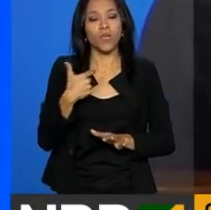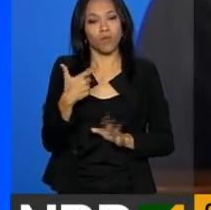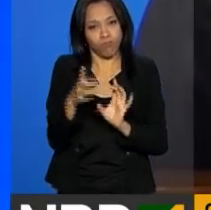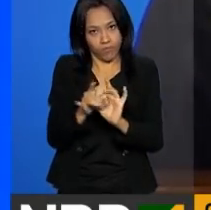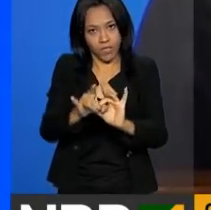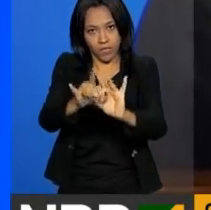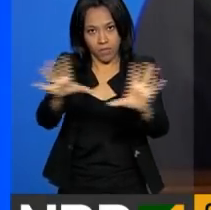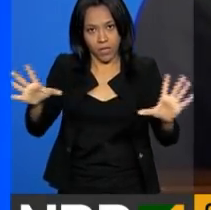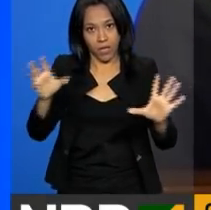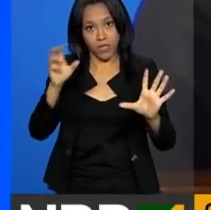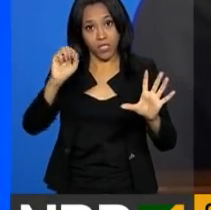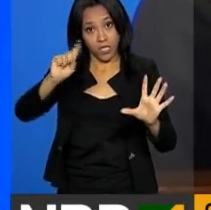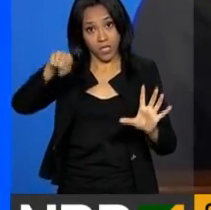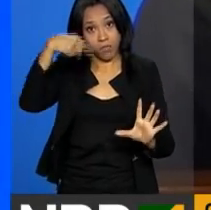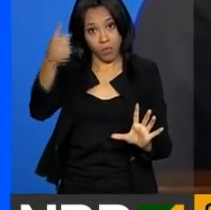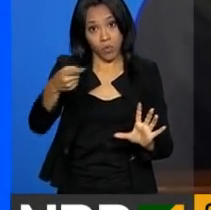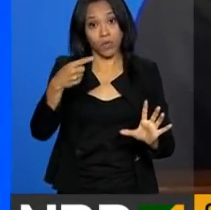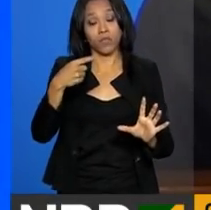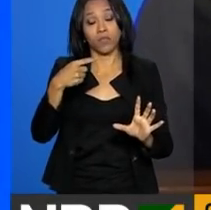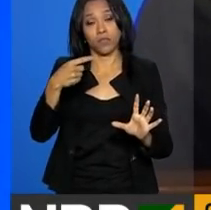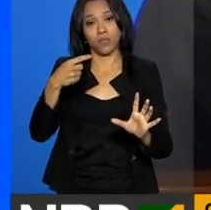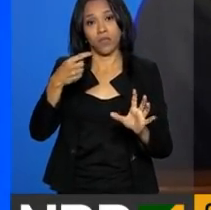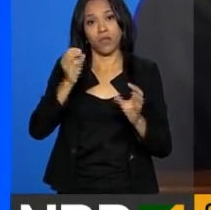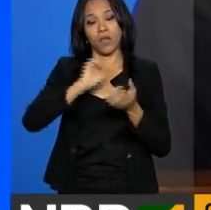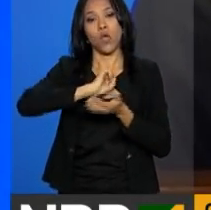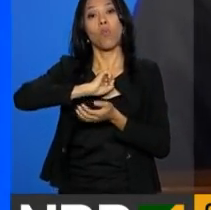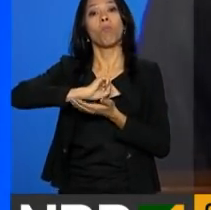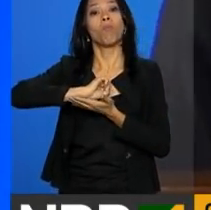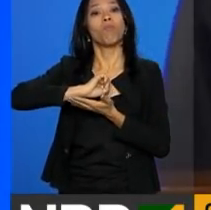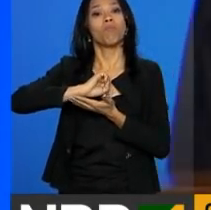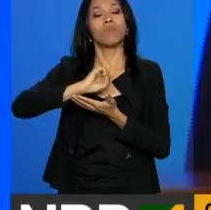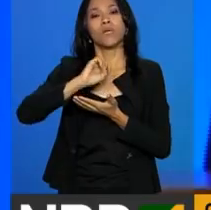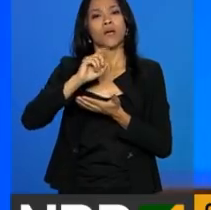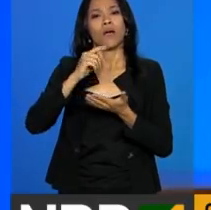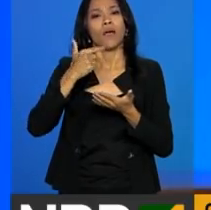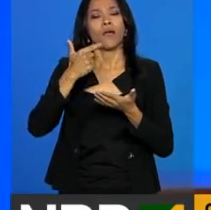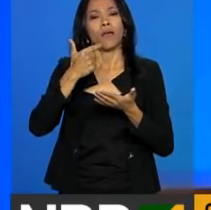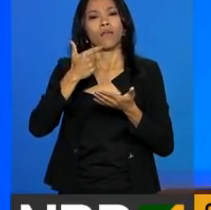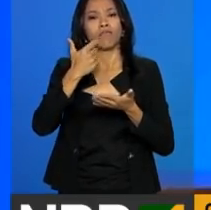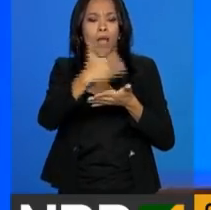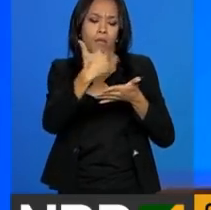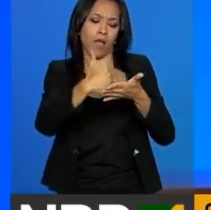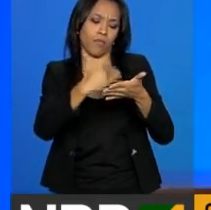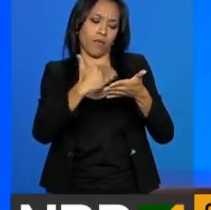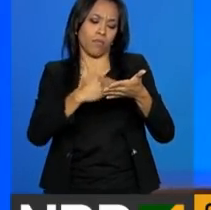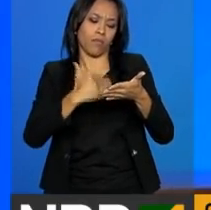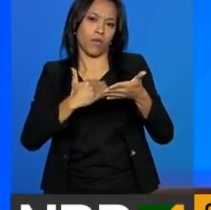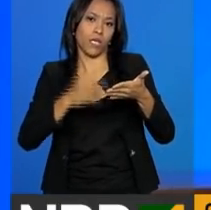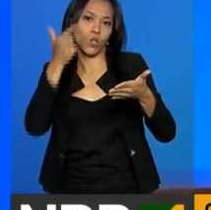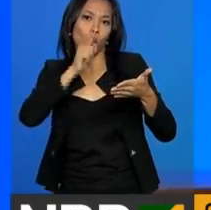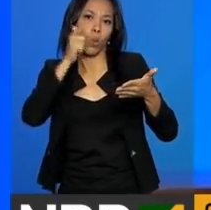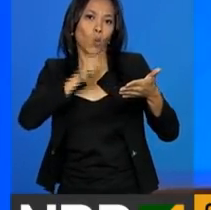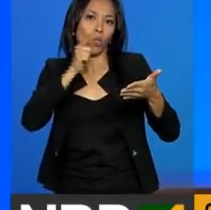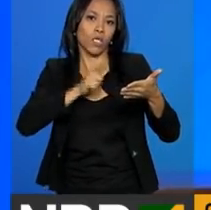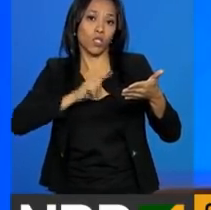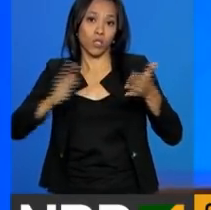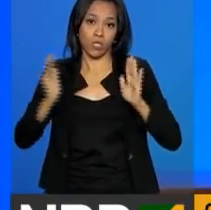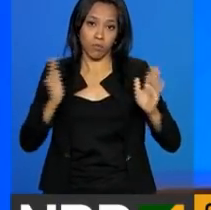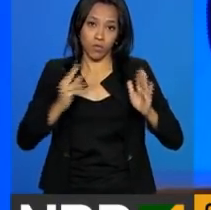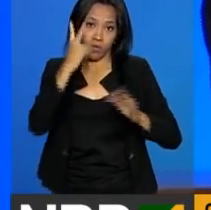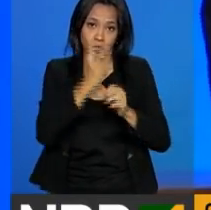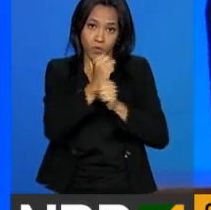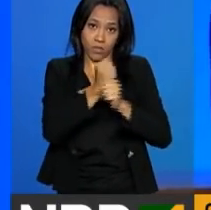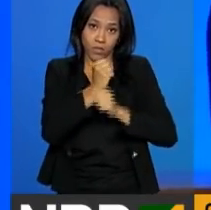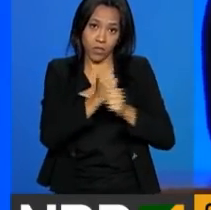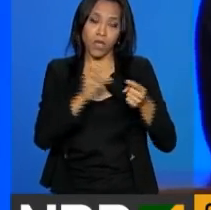permitir depois tomando todas as conquistas digamos assim que se verificaram nesses dois anos de fora